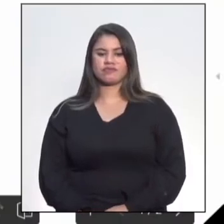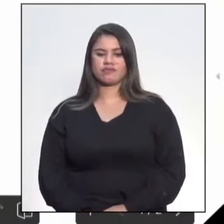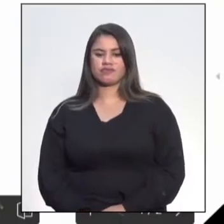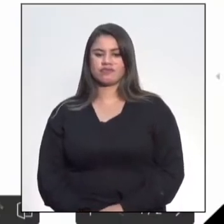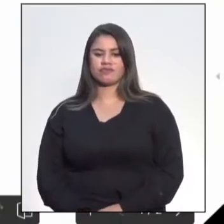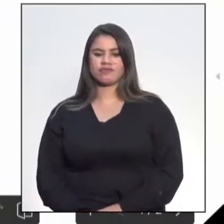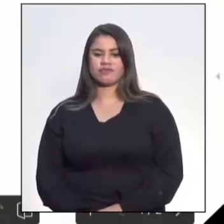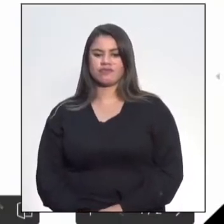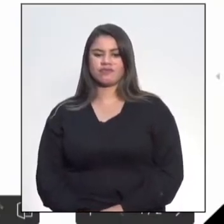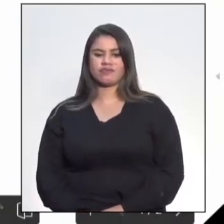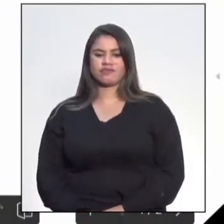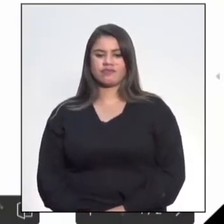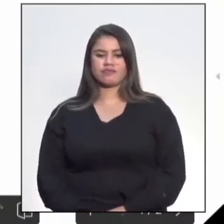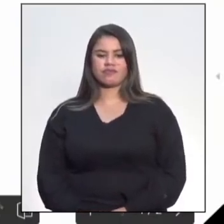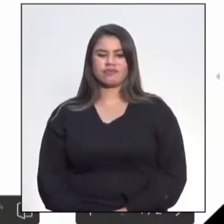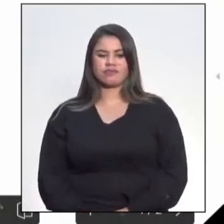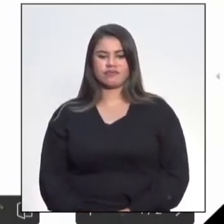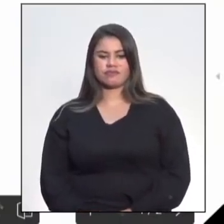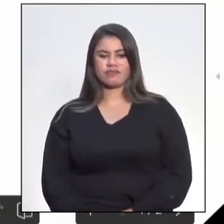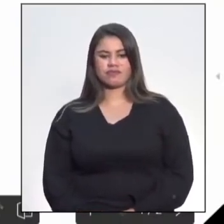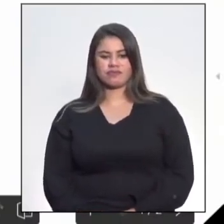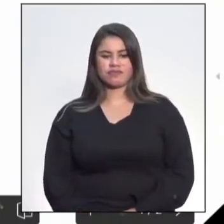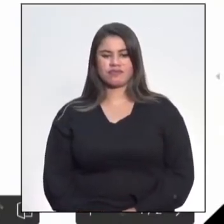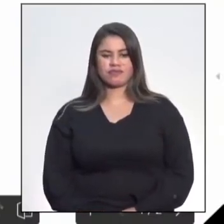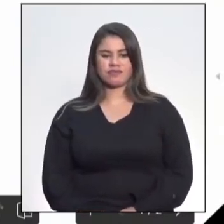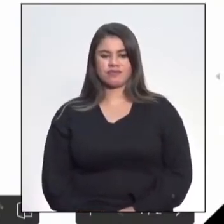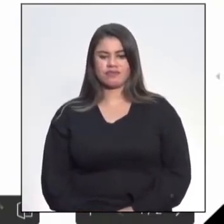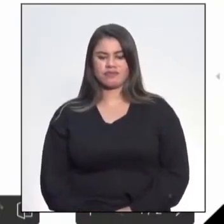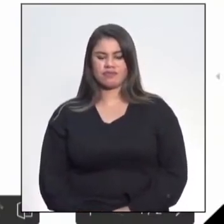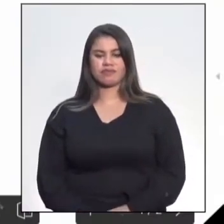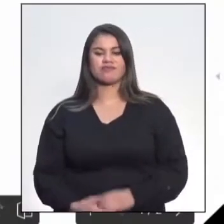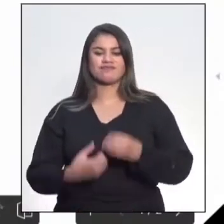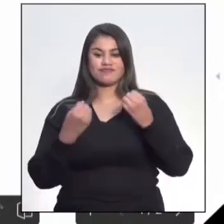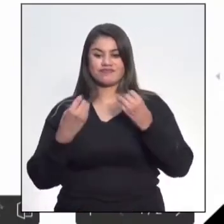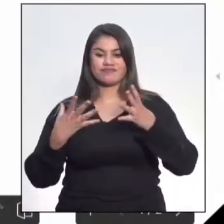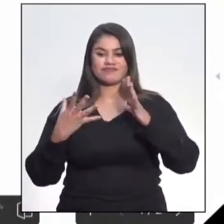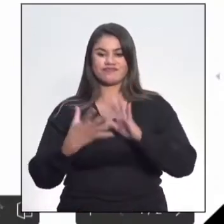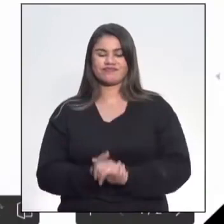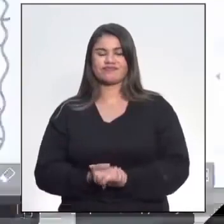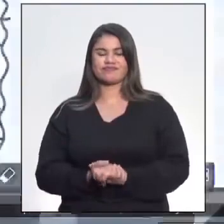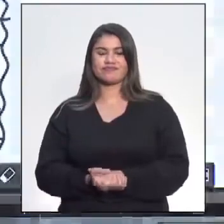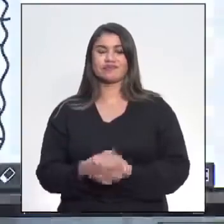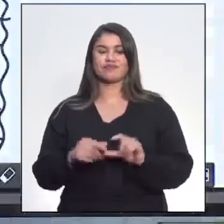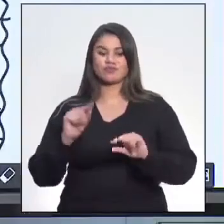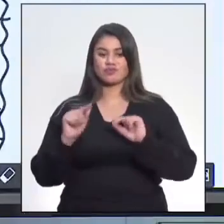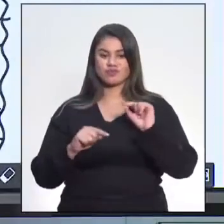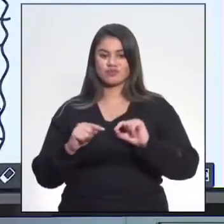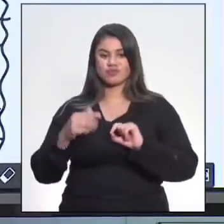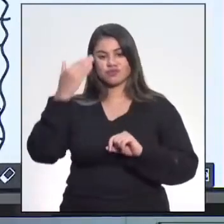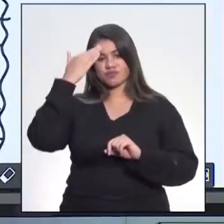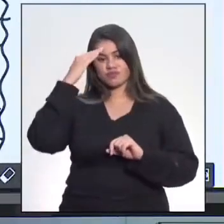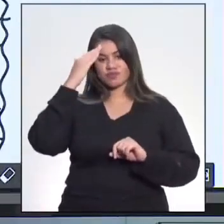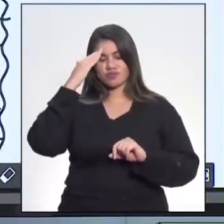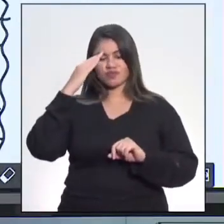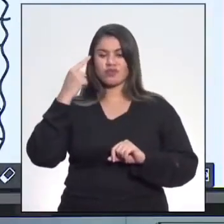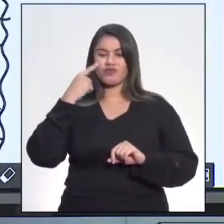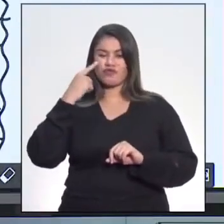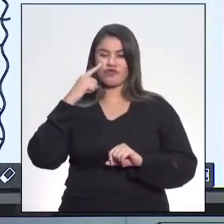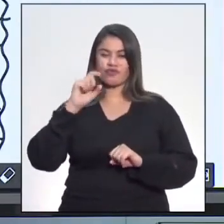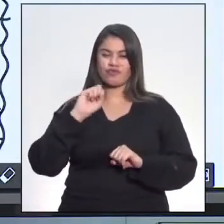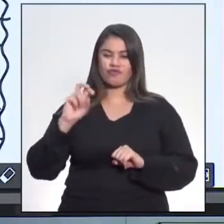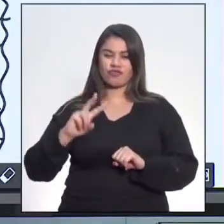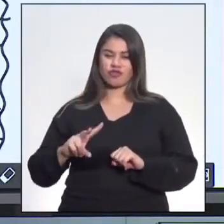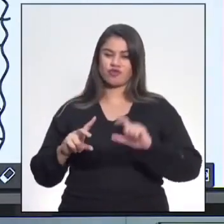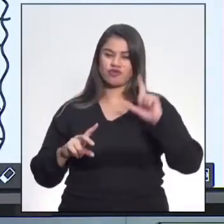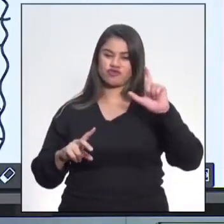Uma hora eu melhoro o meu 3, gente. Acho que agora foi. Muito bom. O que eu tenho que entender daqui? Agora, eu tenho que pegar estes valores, o valor